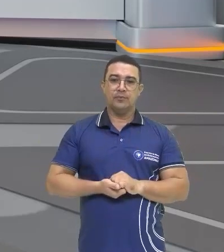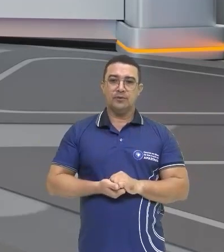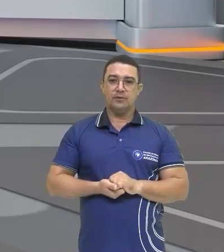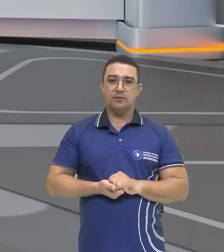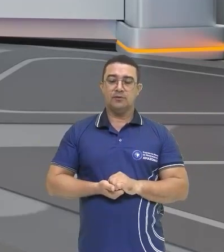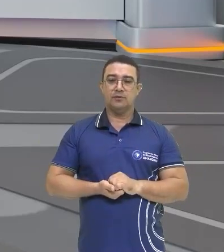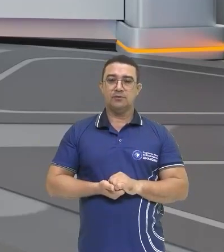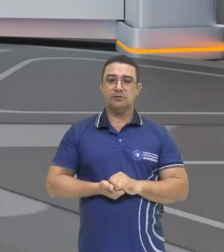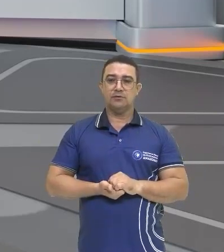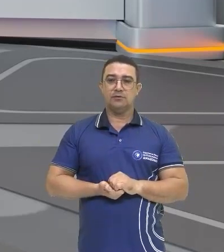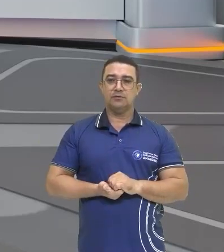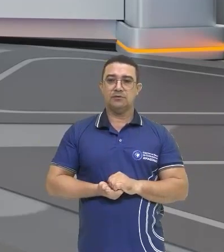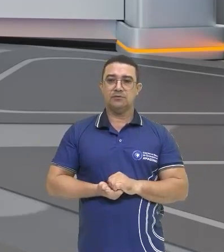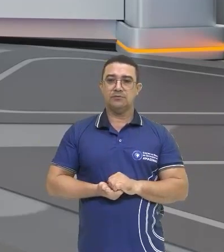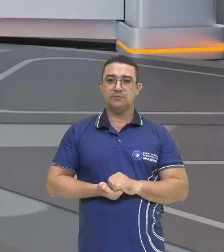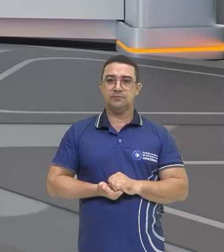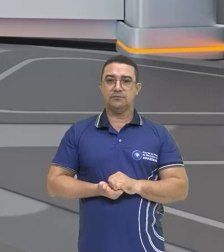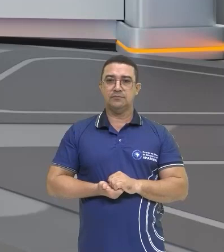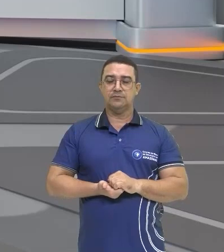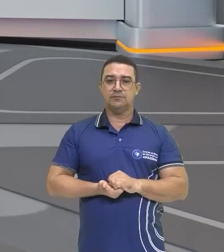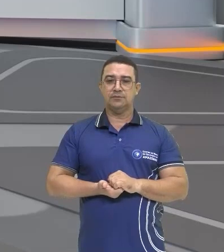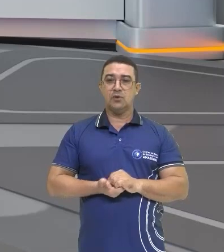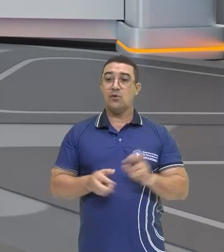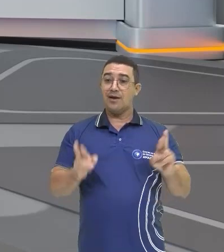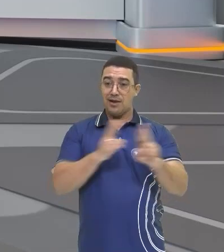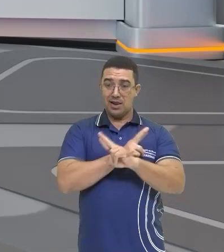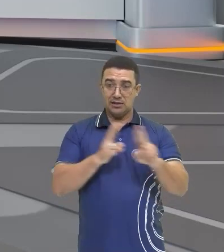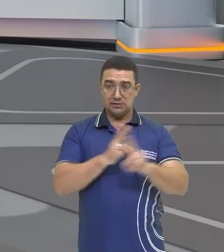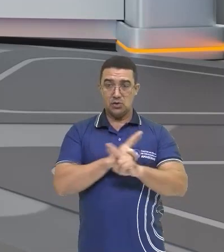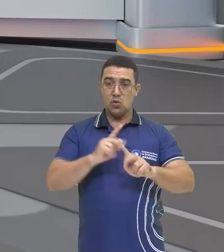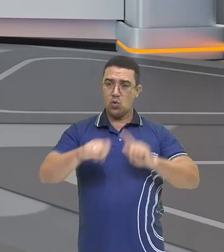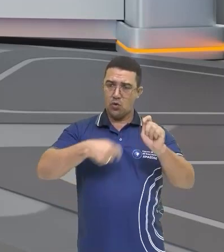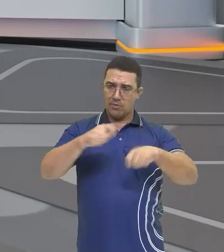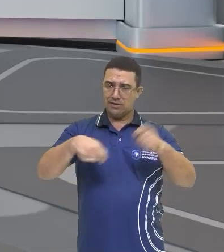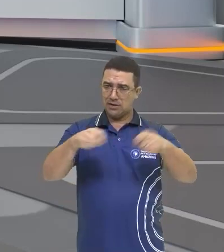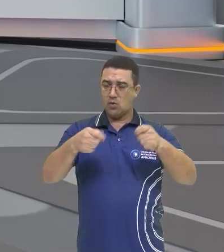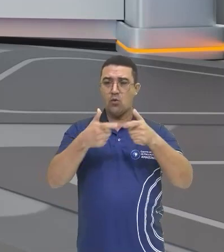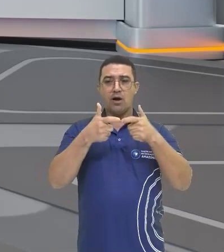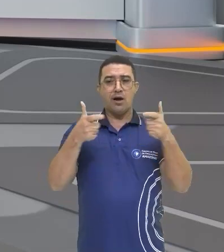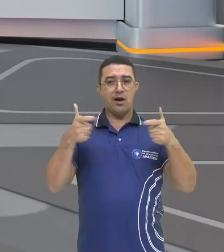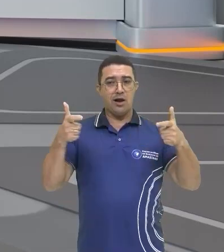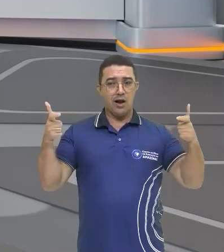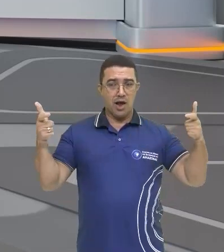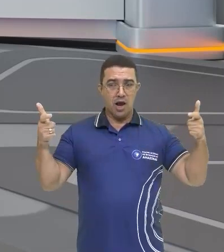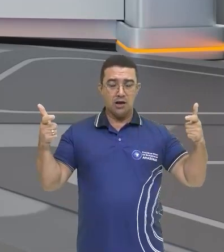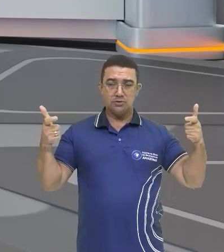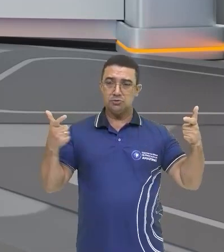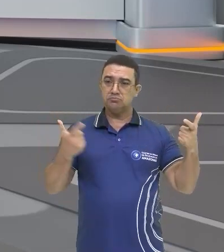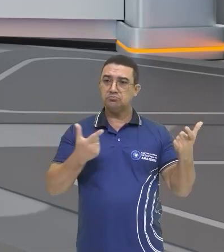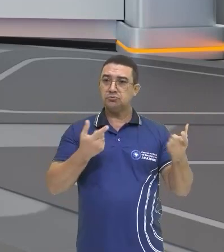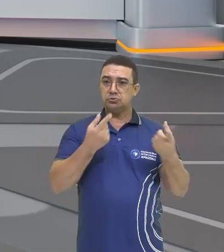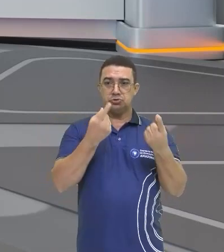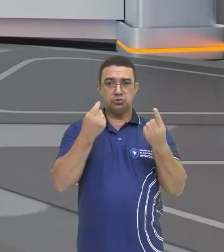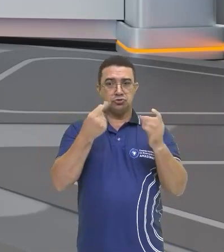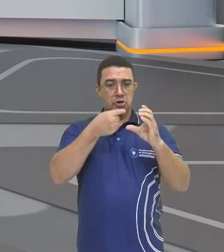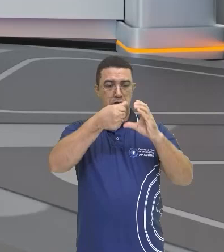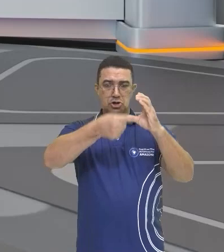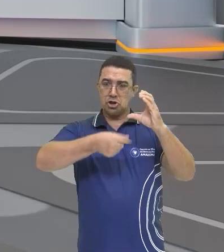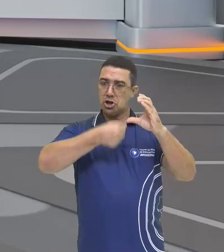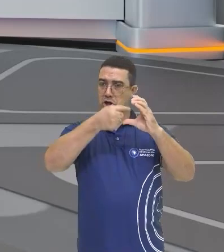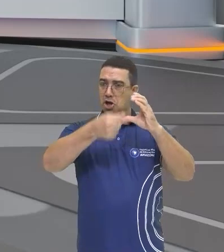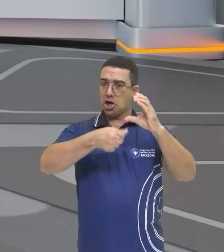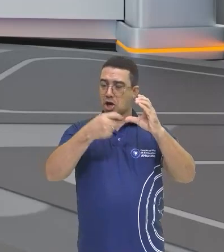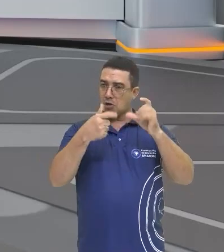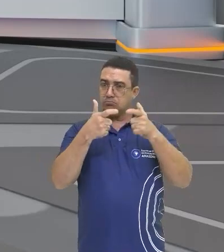outro ponto importante, com uma relação comercial tão extensa e com um volume de capital tão grande,